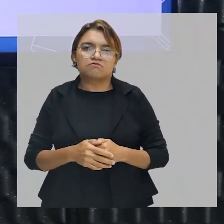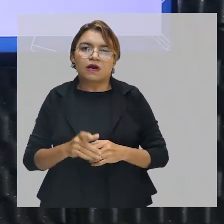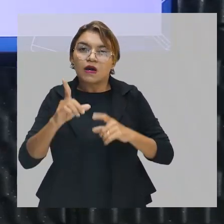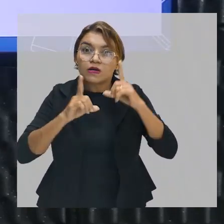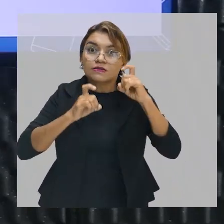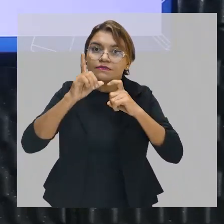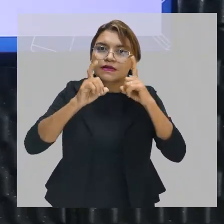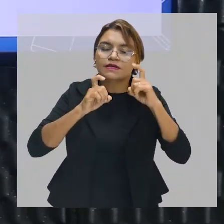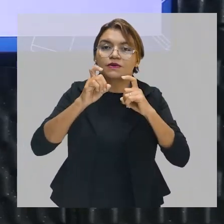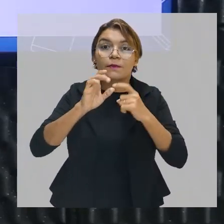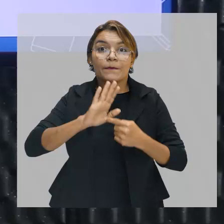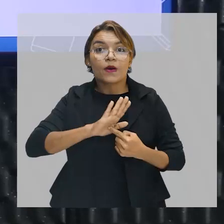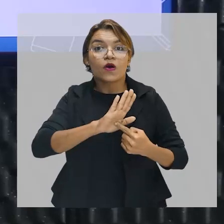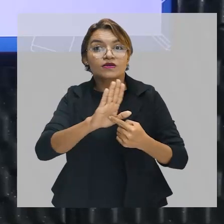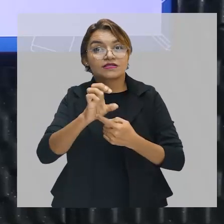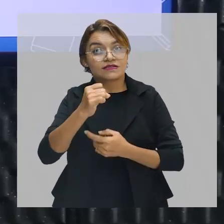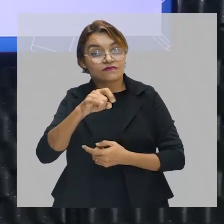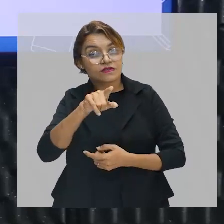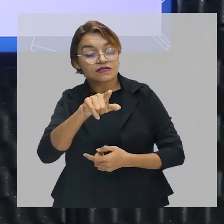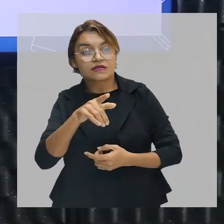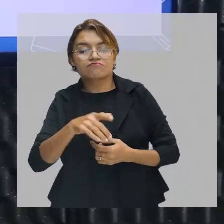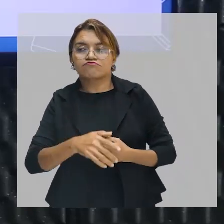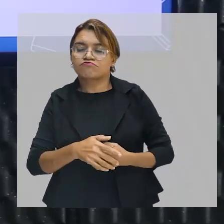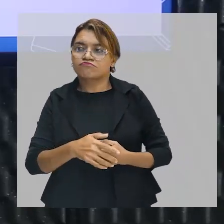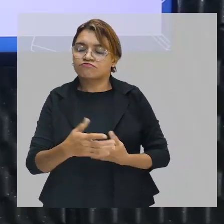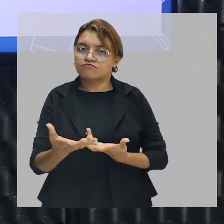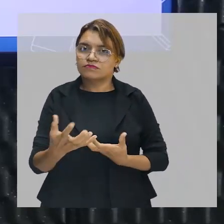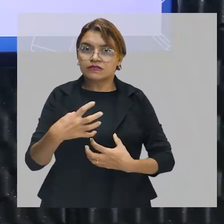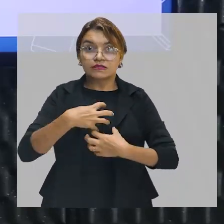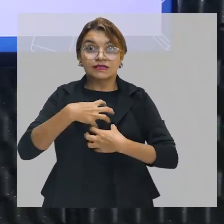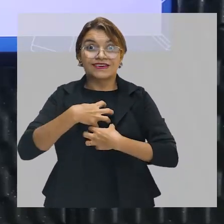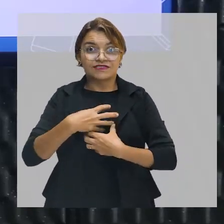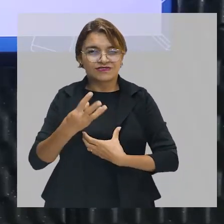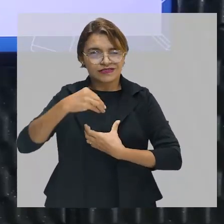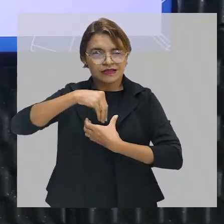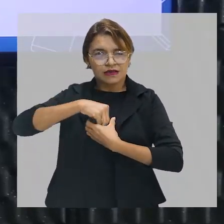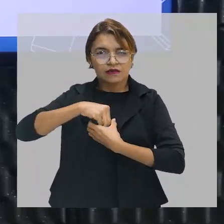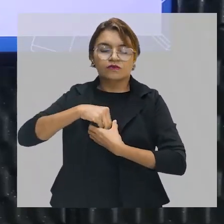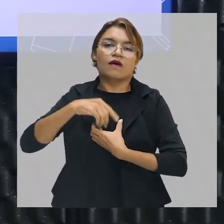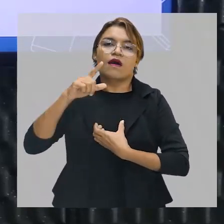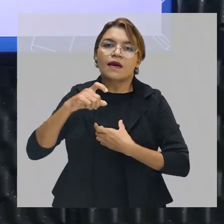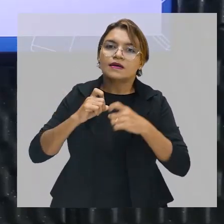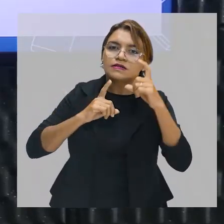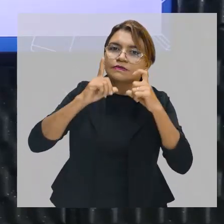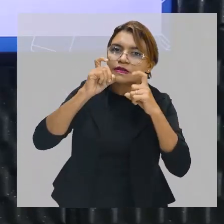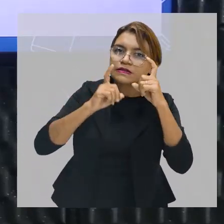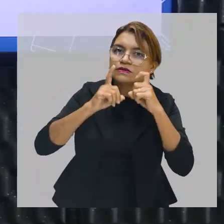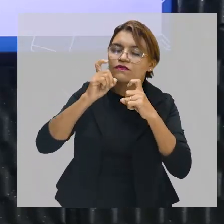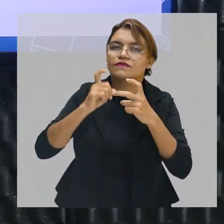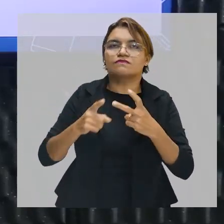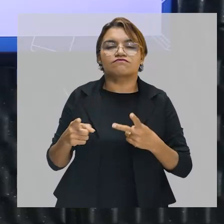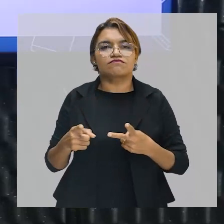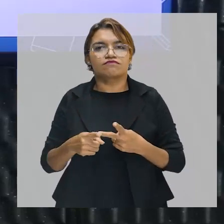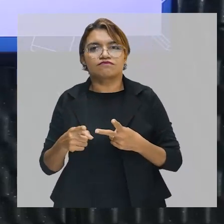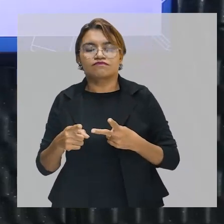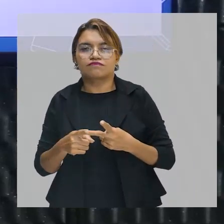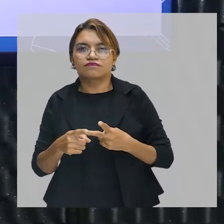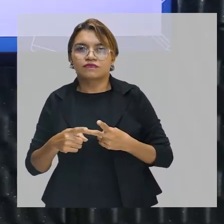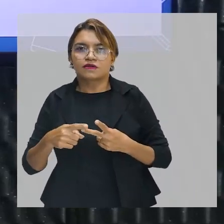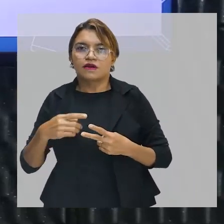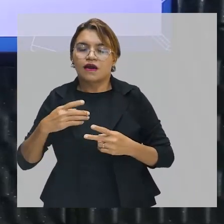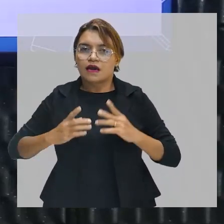pessoa está lhe agradando ou não, através do quê? Das nossas expressões, né? Da nossa expressão facial, dos